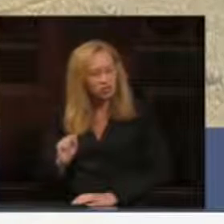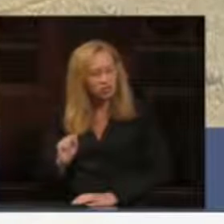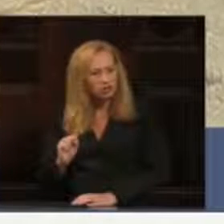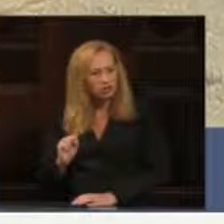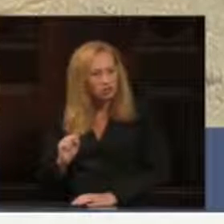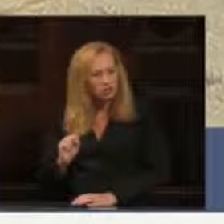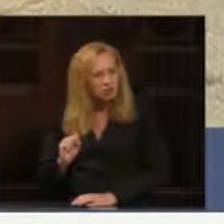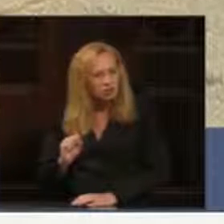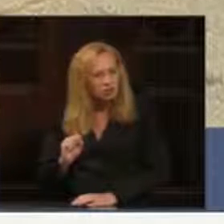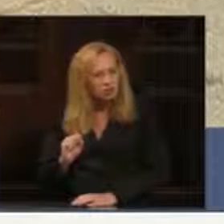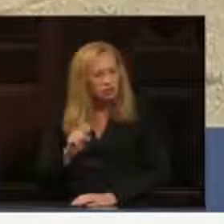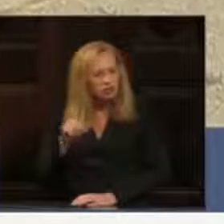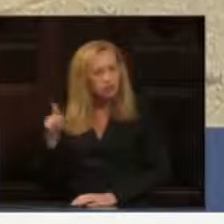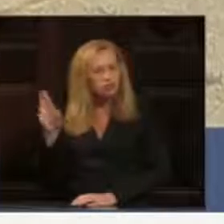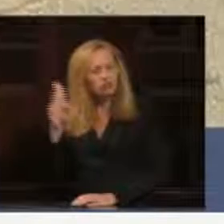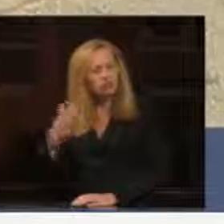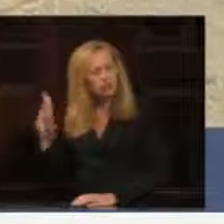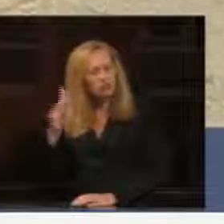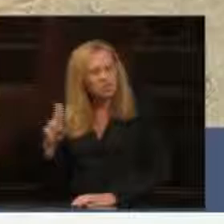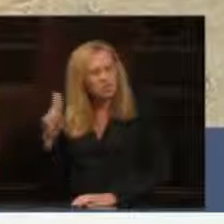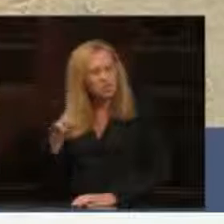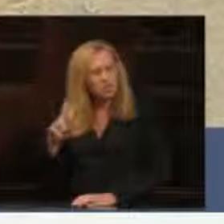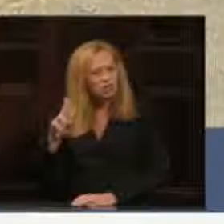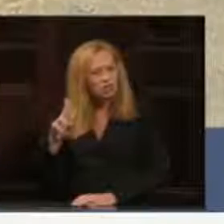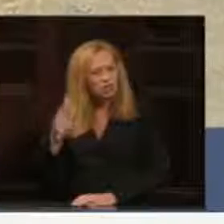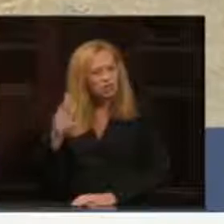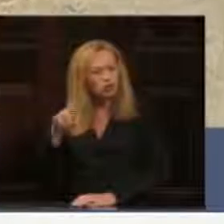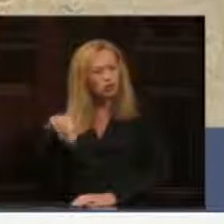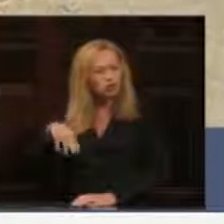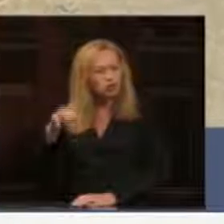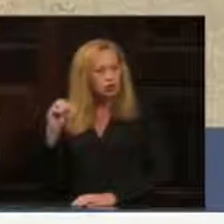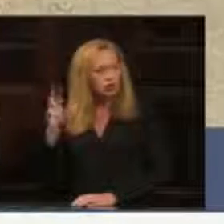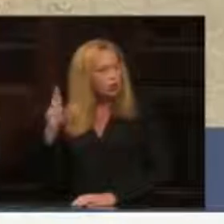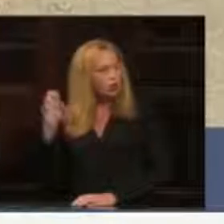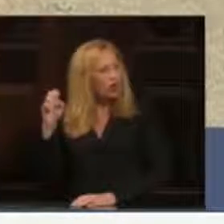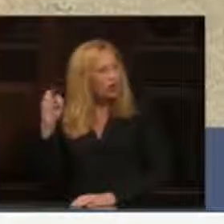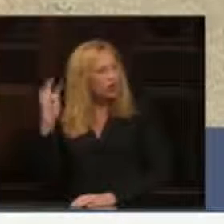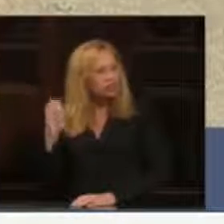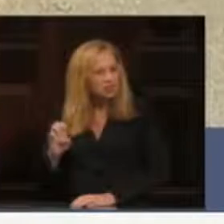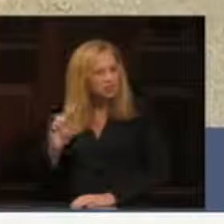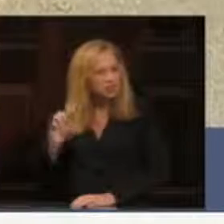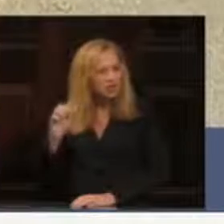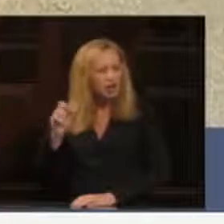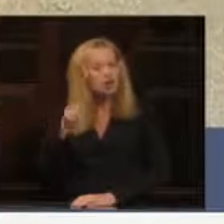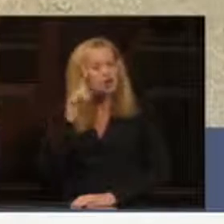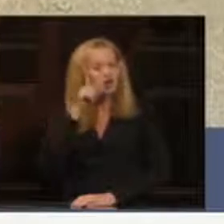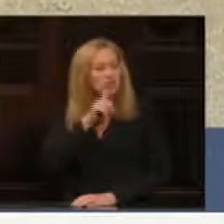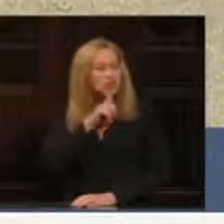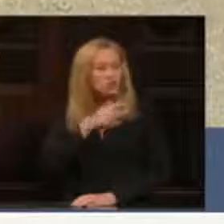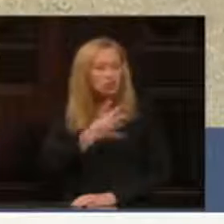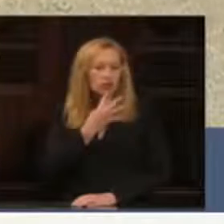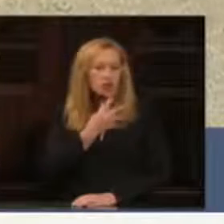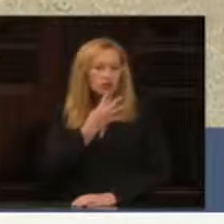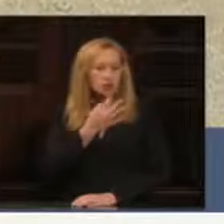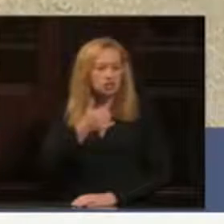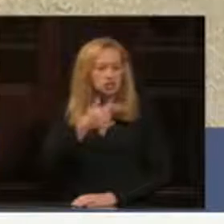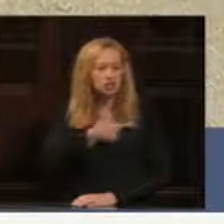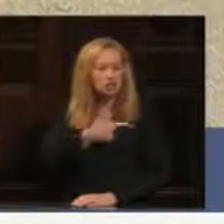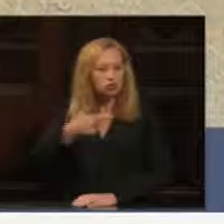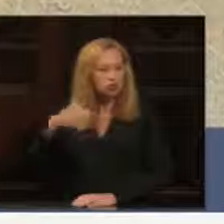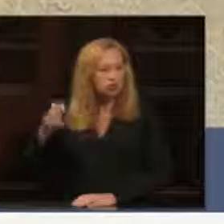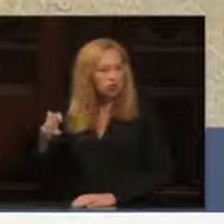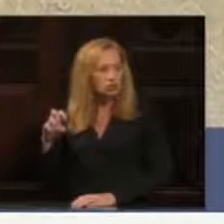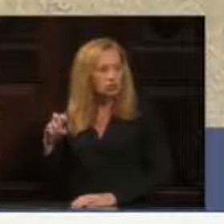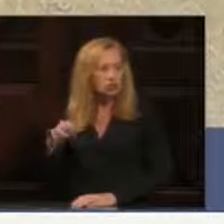no costa noroeste americana. E tive o prazer de conhecê-lo em 2014. E é um dos melhores